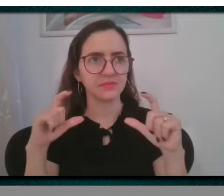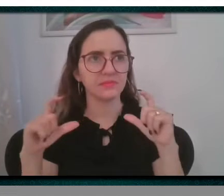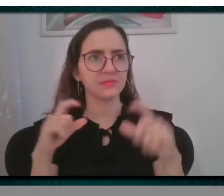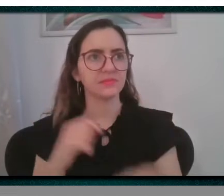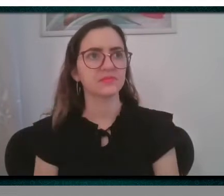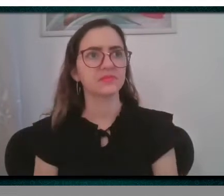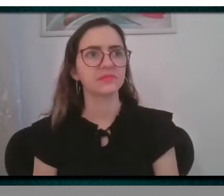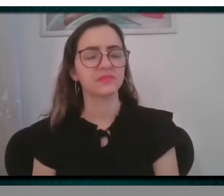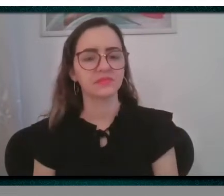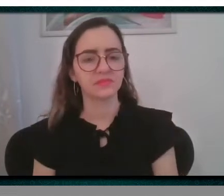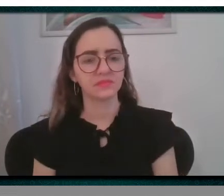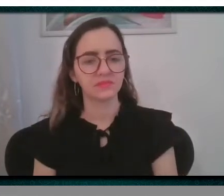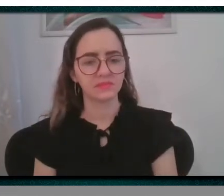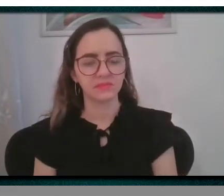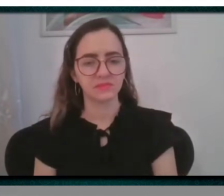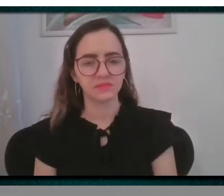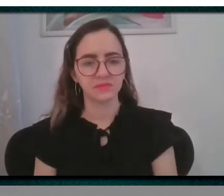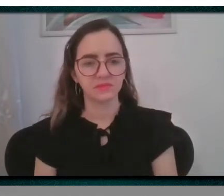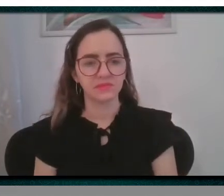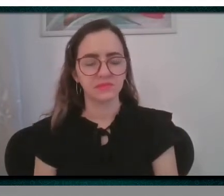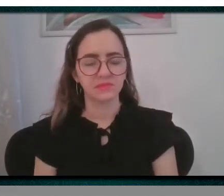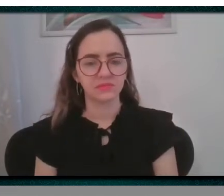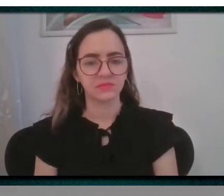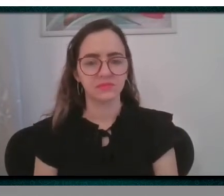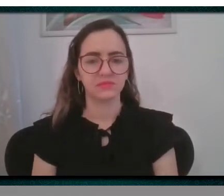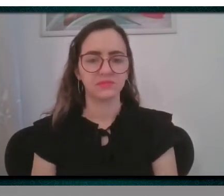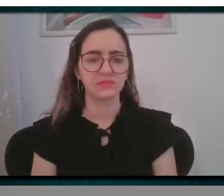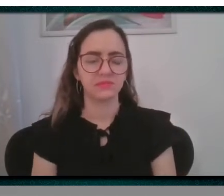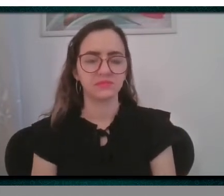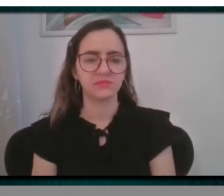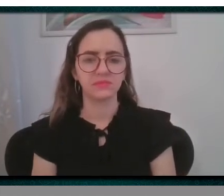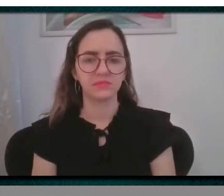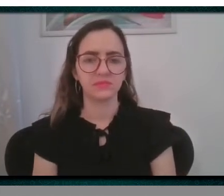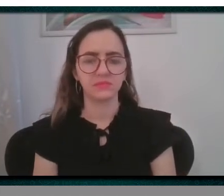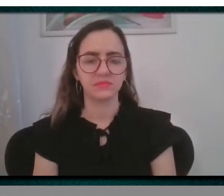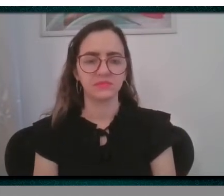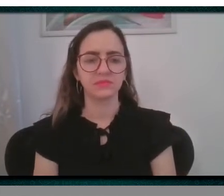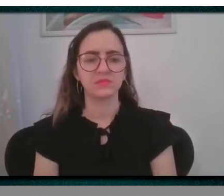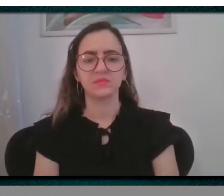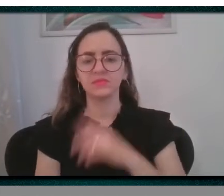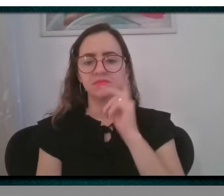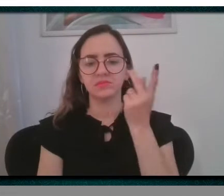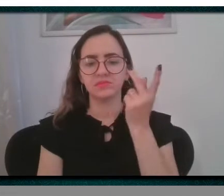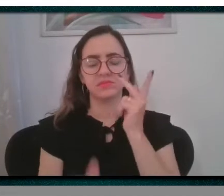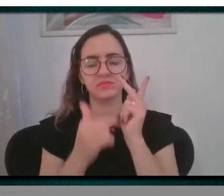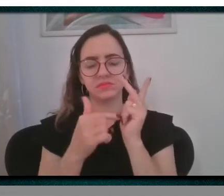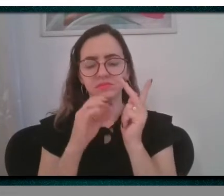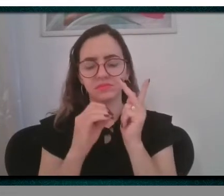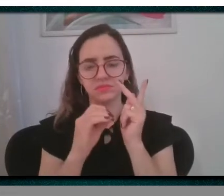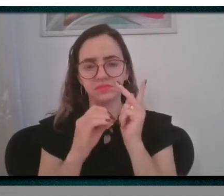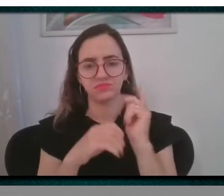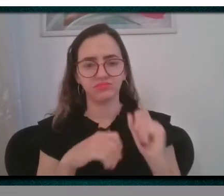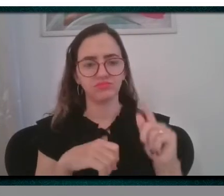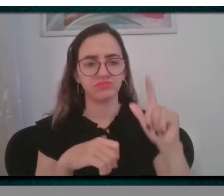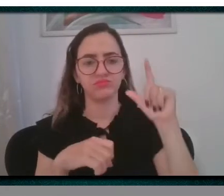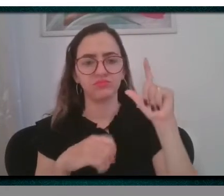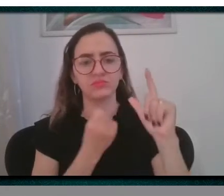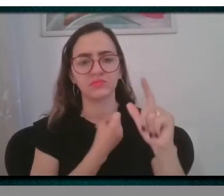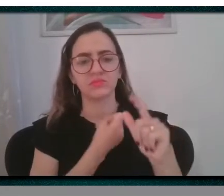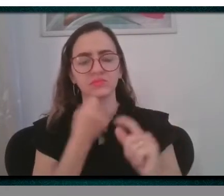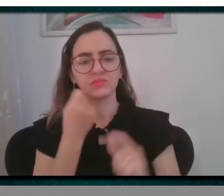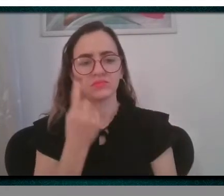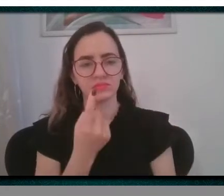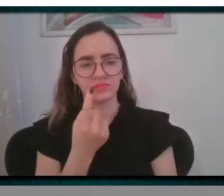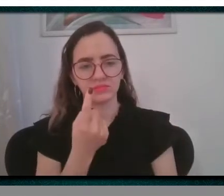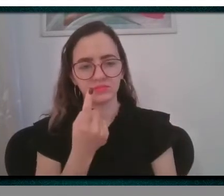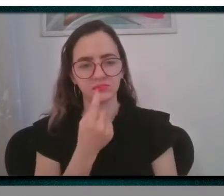Como H2O ele é uma constante também, né, já que ele é a quantidade máxima, ele vai ser 1. Essa constante a gente resolveu subir para o lado de